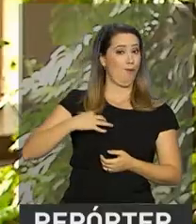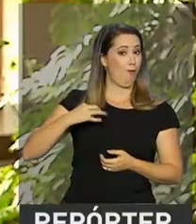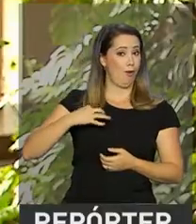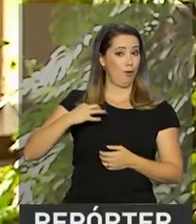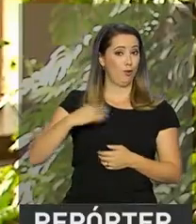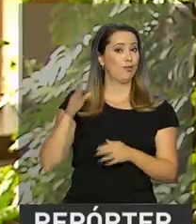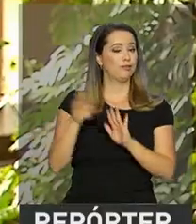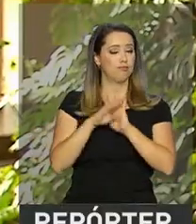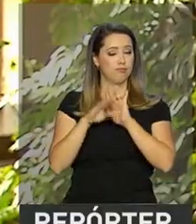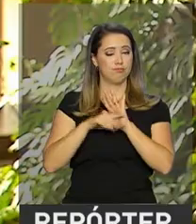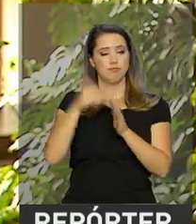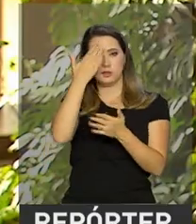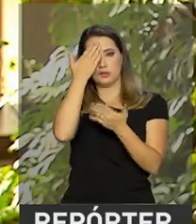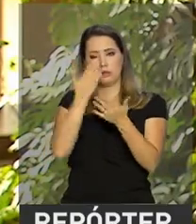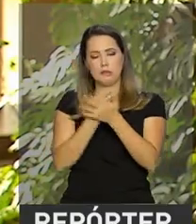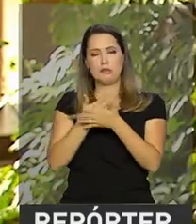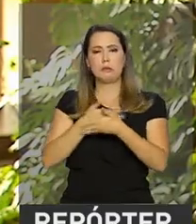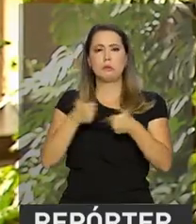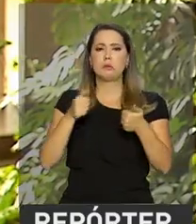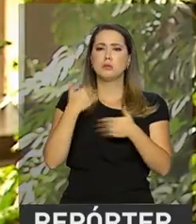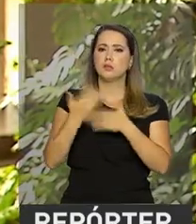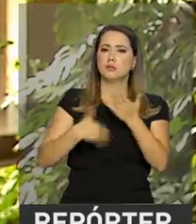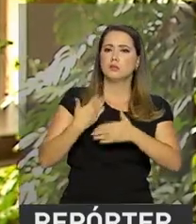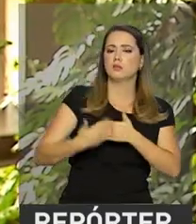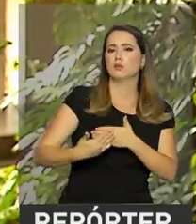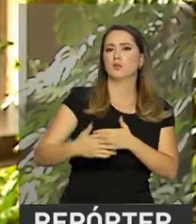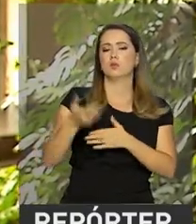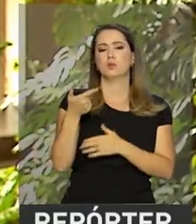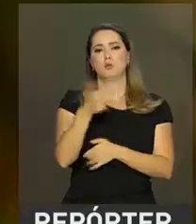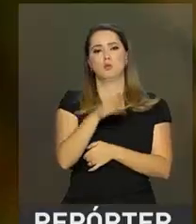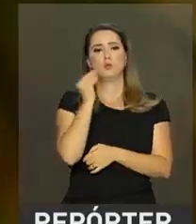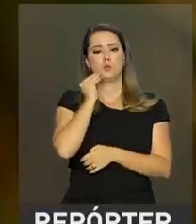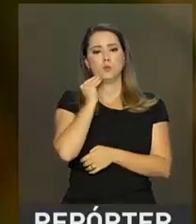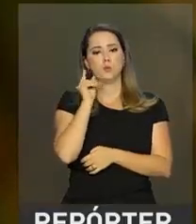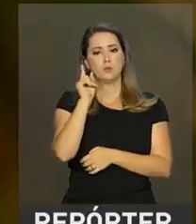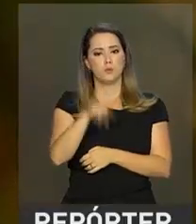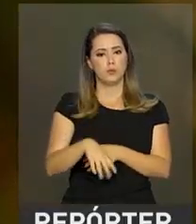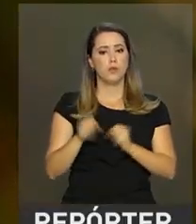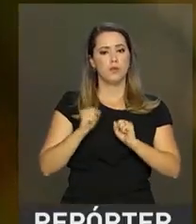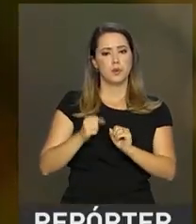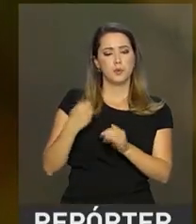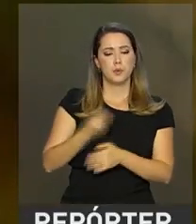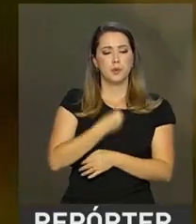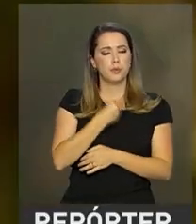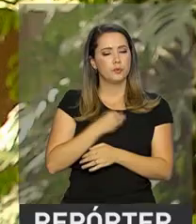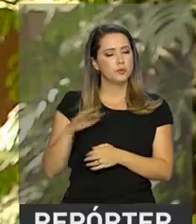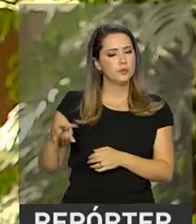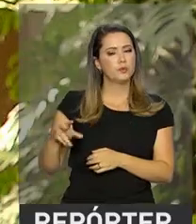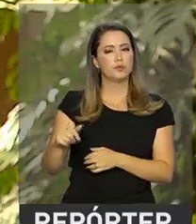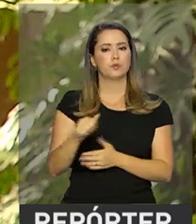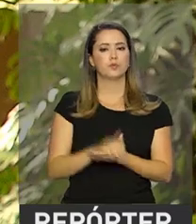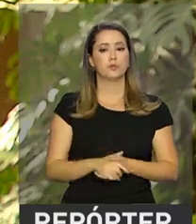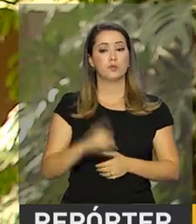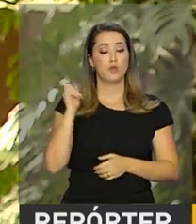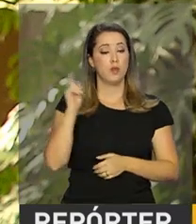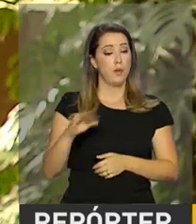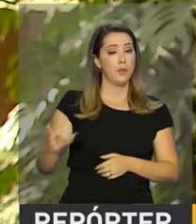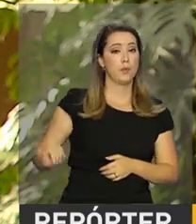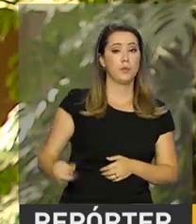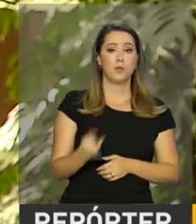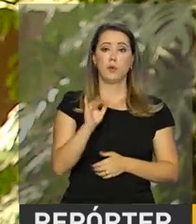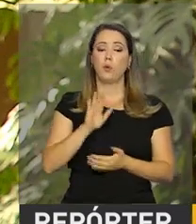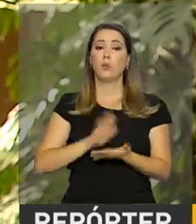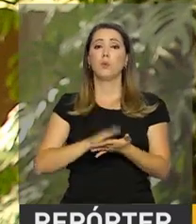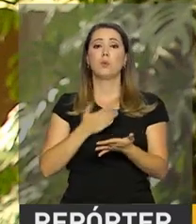tem certeza que o que vai trazer de bagagem depois dessa experiência vai poder levar para a vida toda é uma oportunidade para os